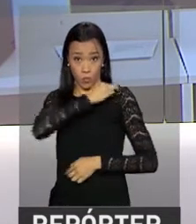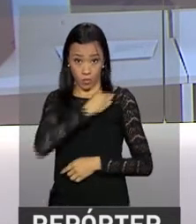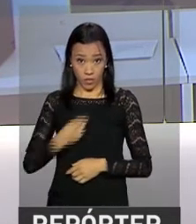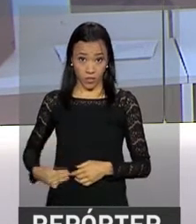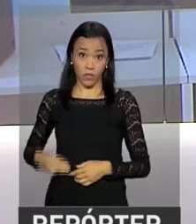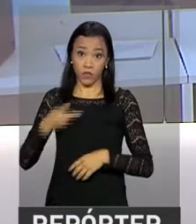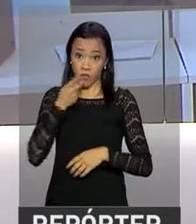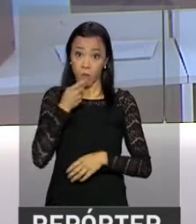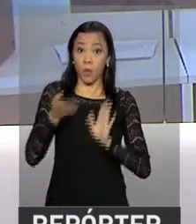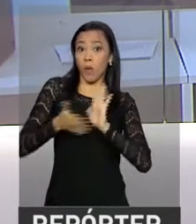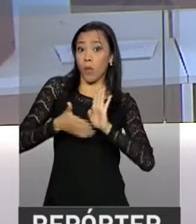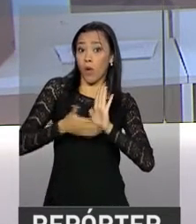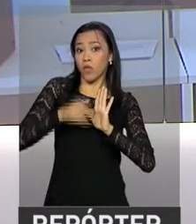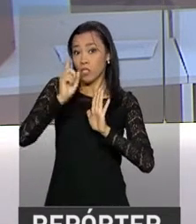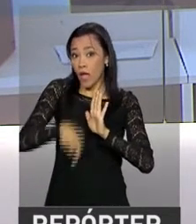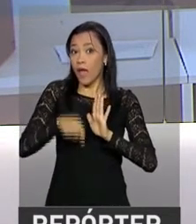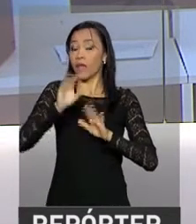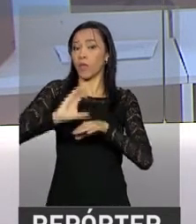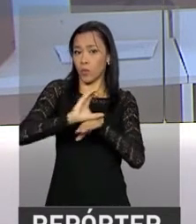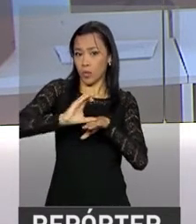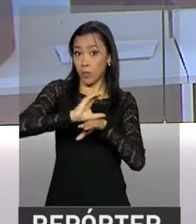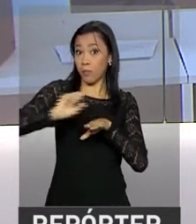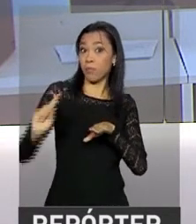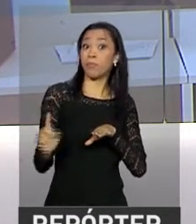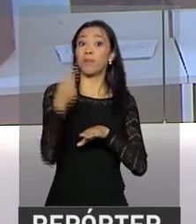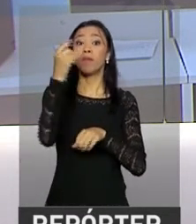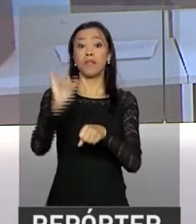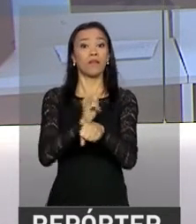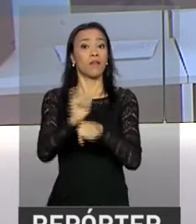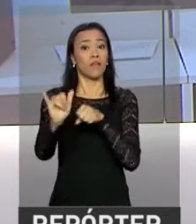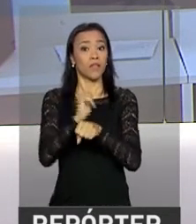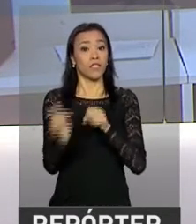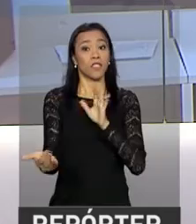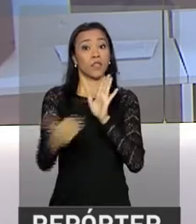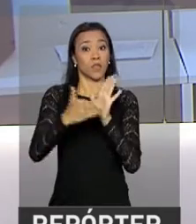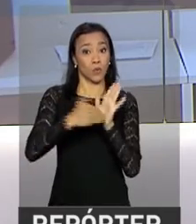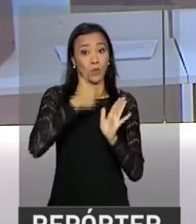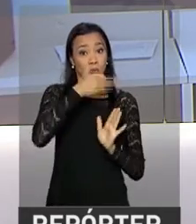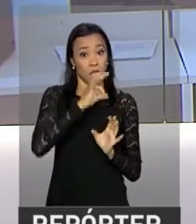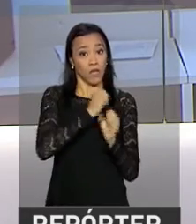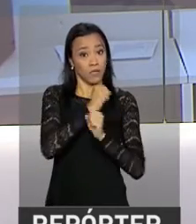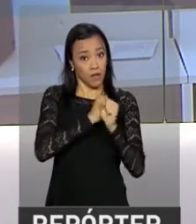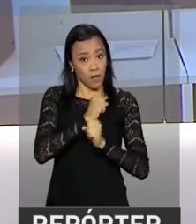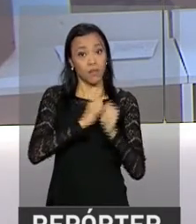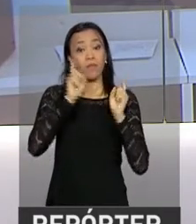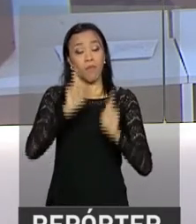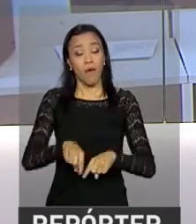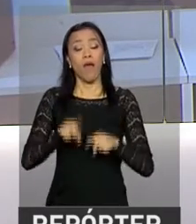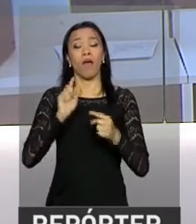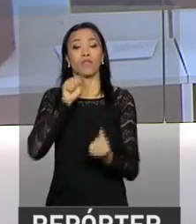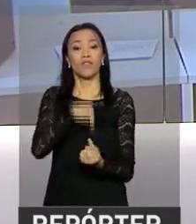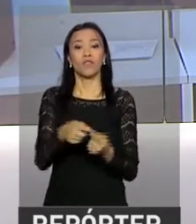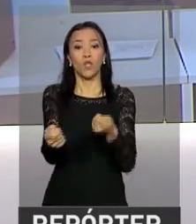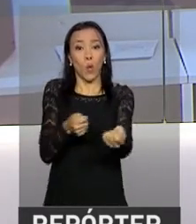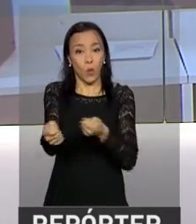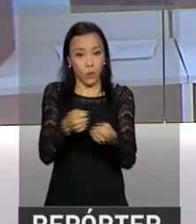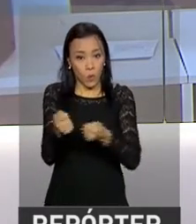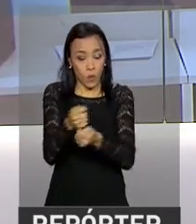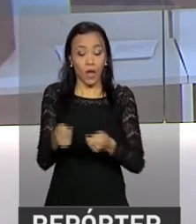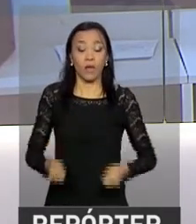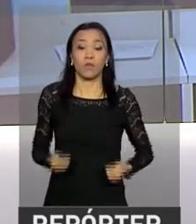emenda à constituição é o primeiro mecanismo das últimas décadas para um controle efetivo das despesas públicas do